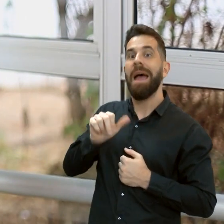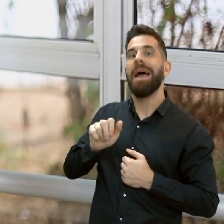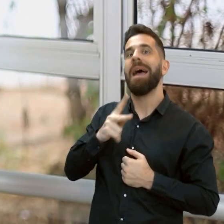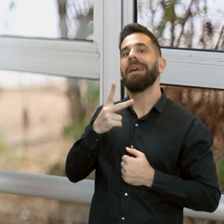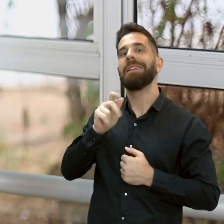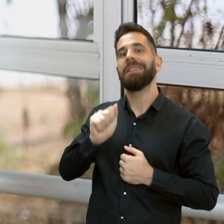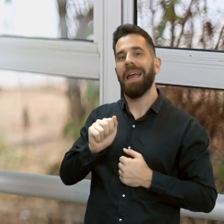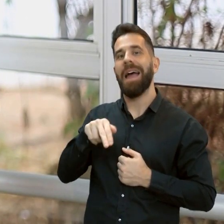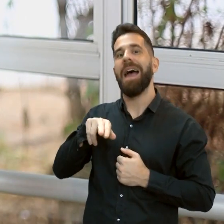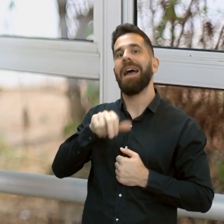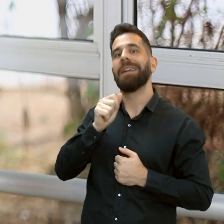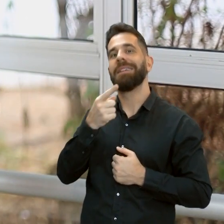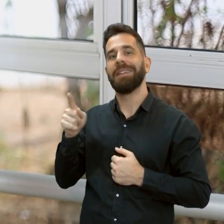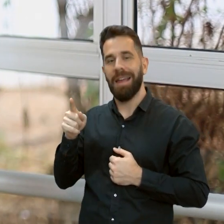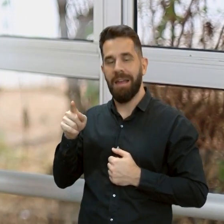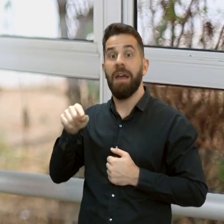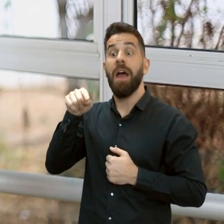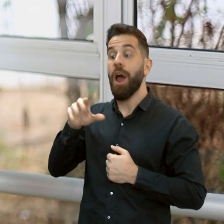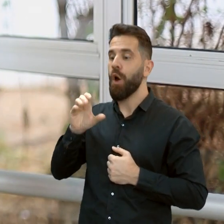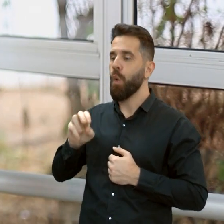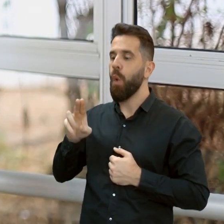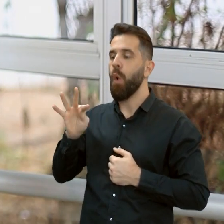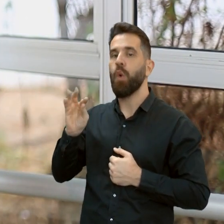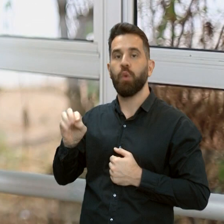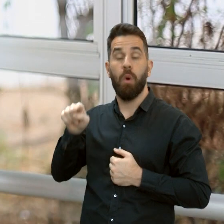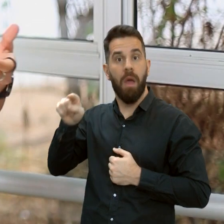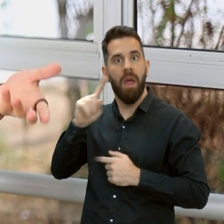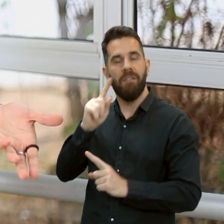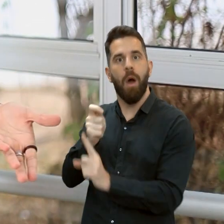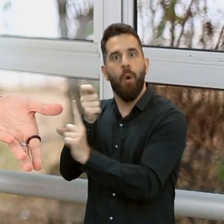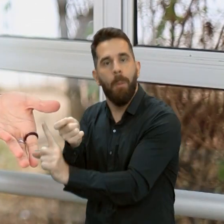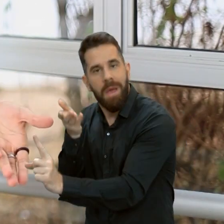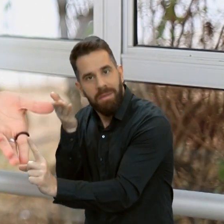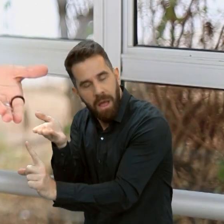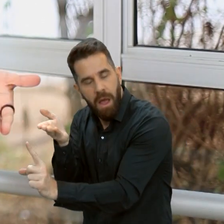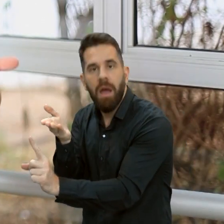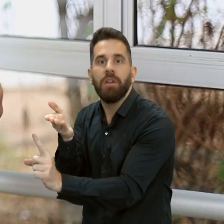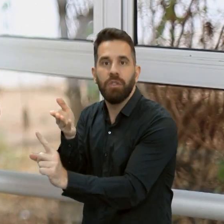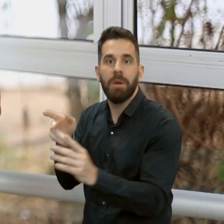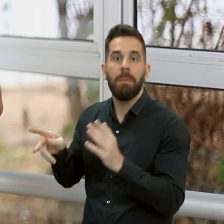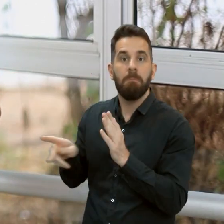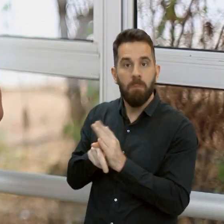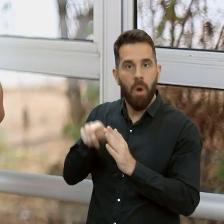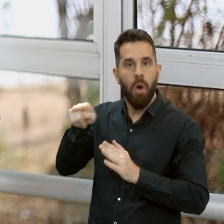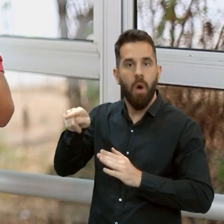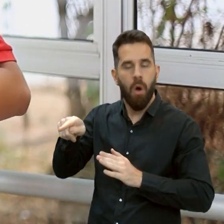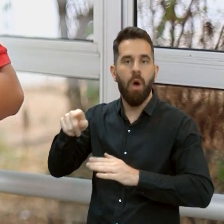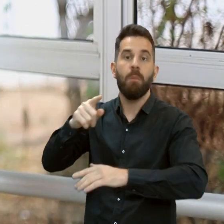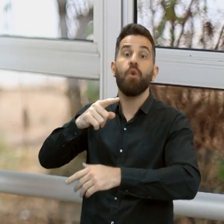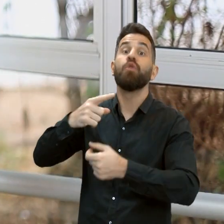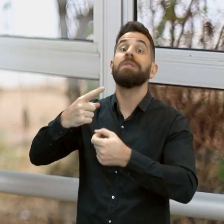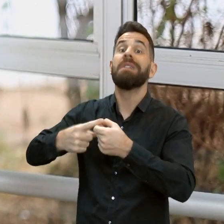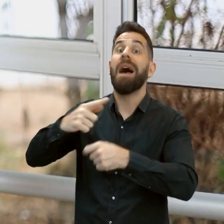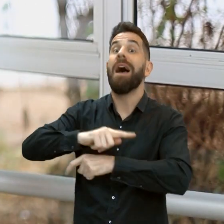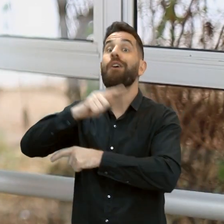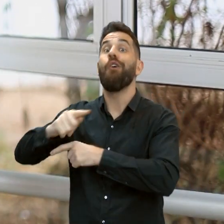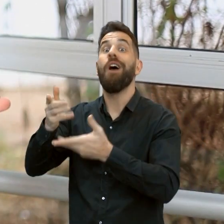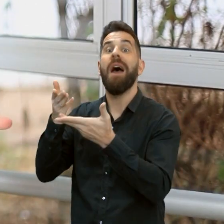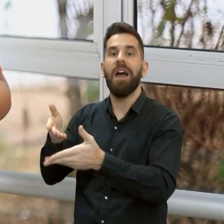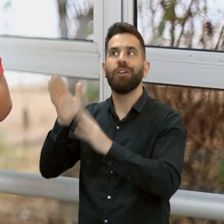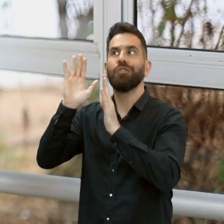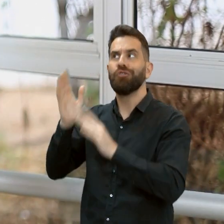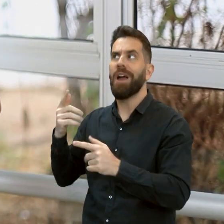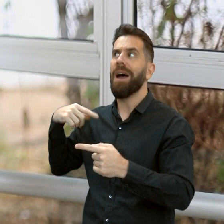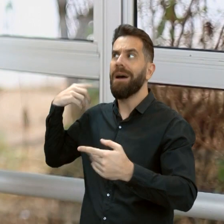será homenageada em mais uma edição do recital dedicado a ela, que é realizado há 77 anos.